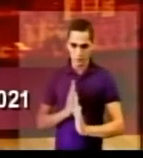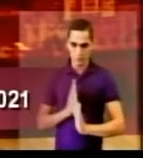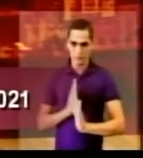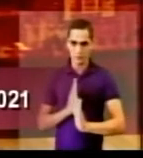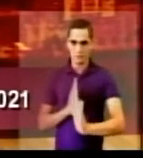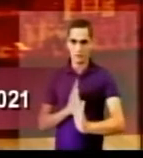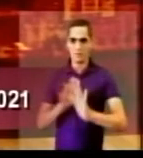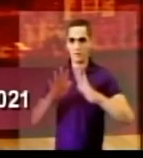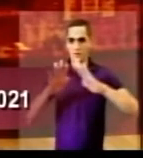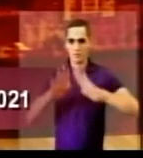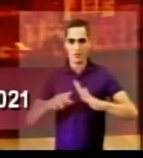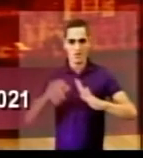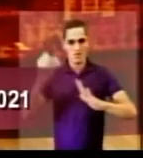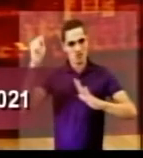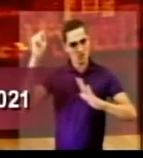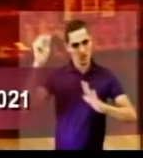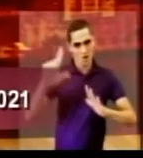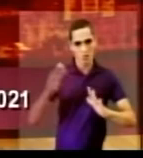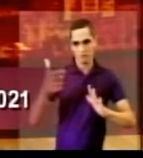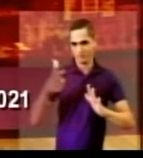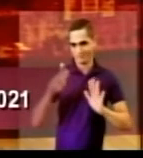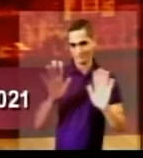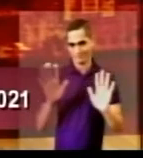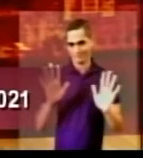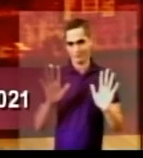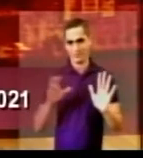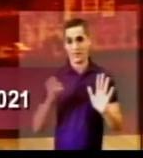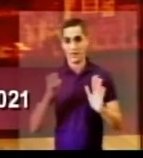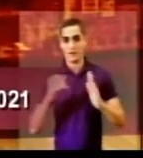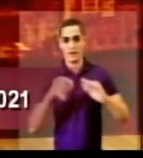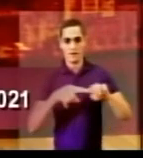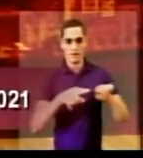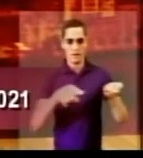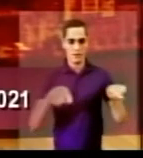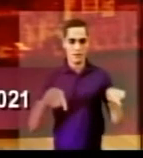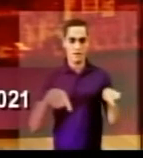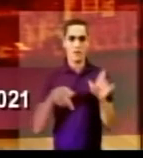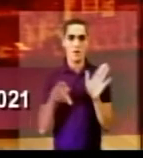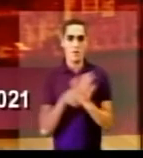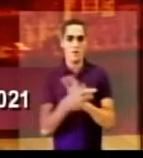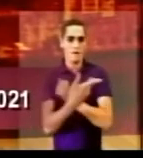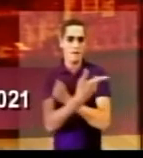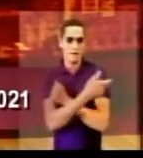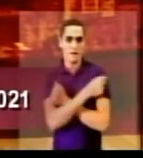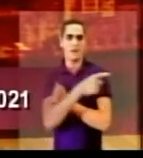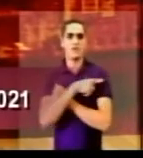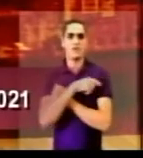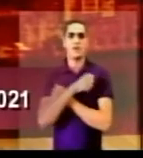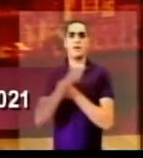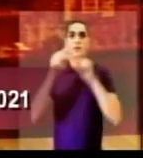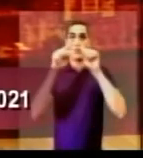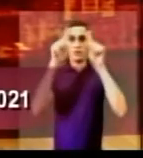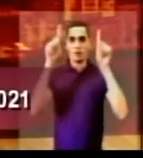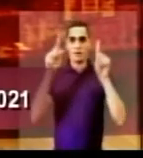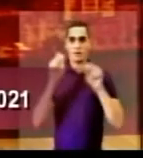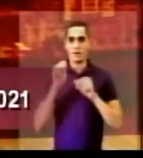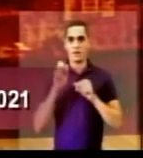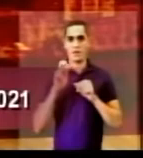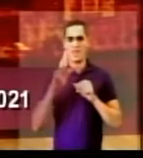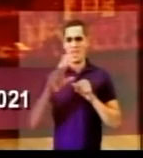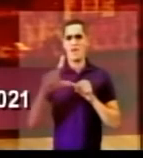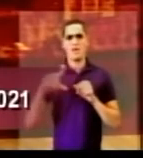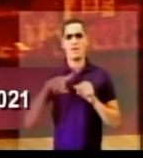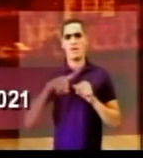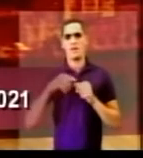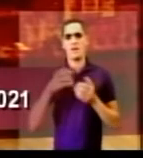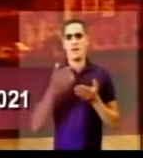em ar-condicionado. Todo mundo tratando com respeito, com senha eletrônica. Então, eu acho